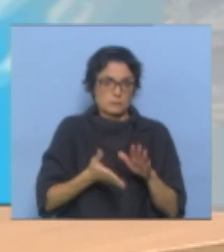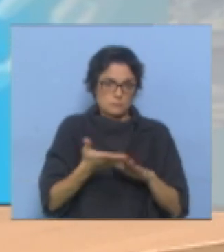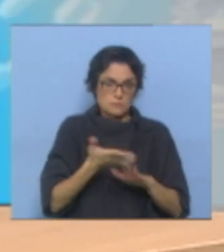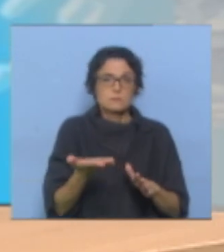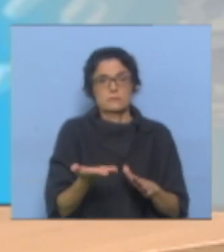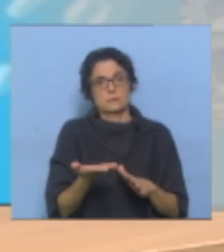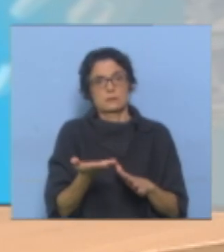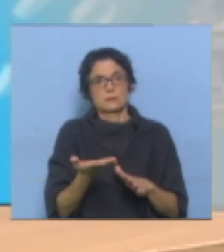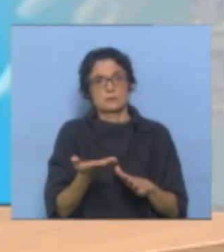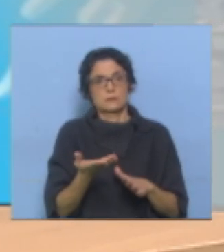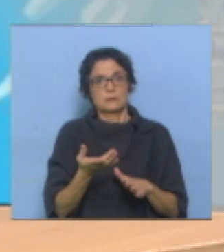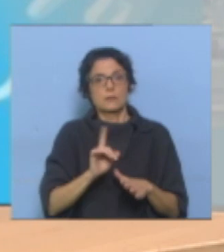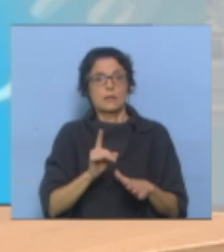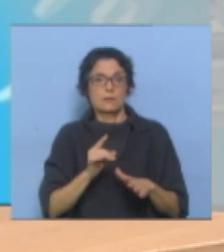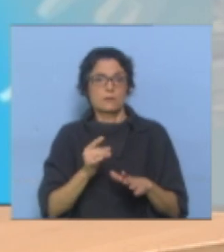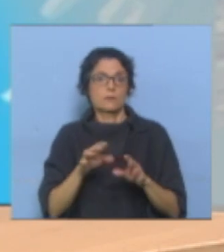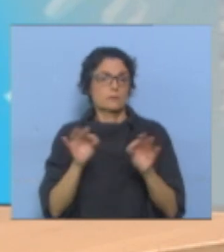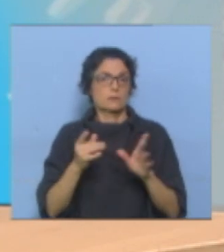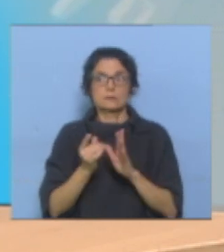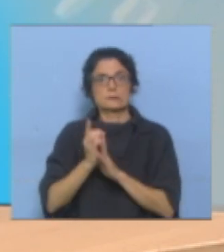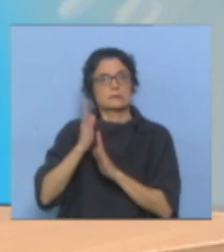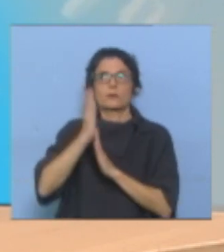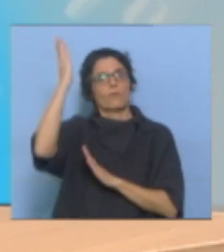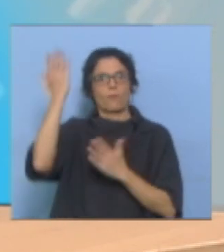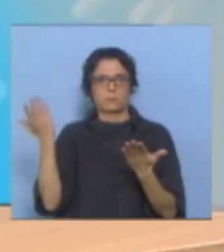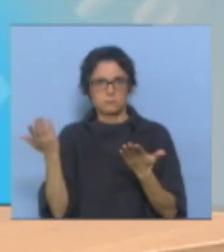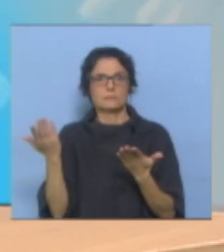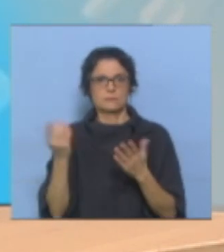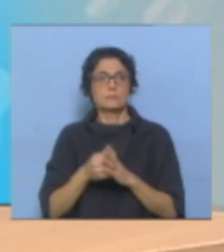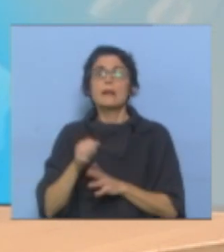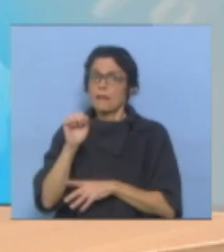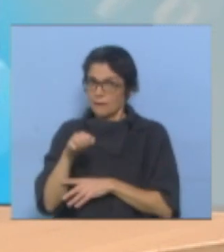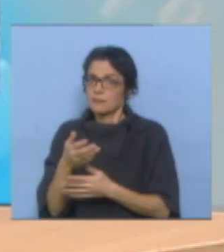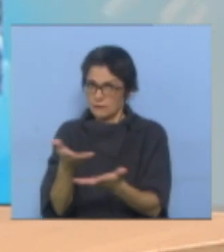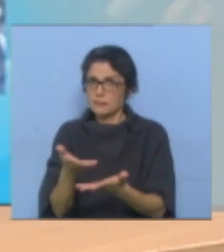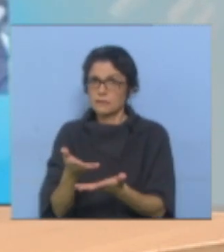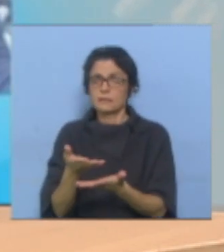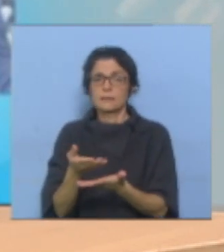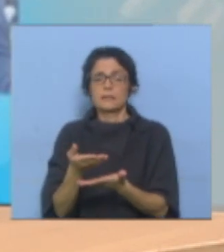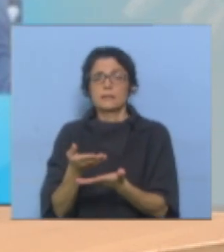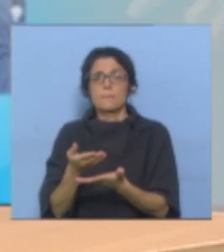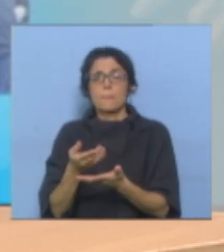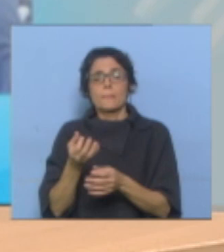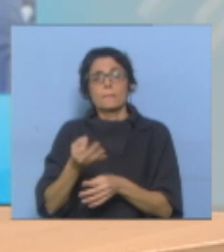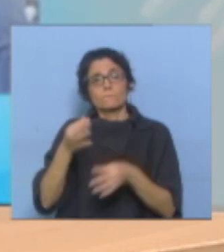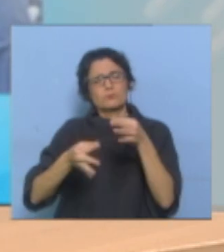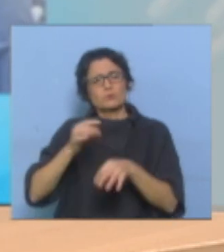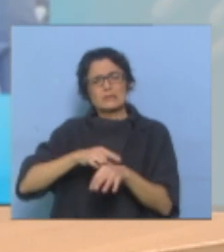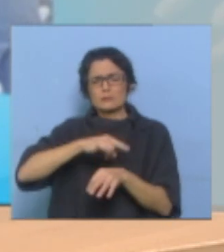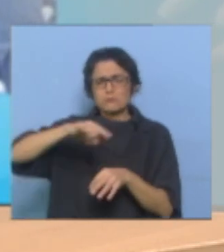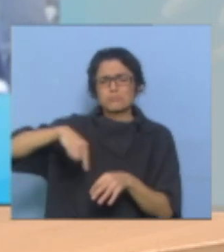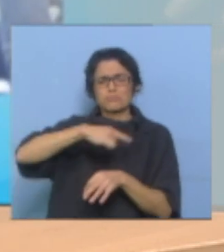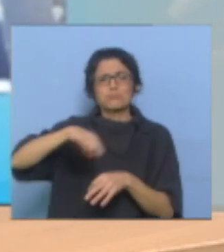muito essa preocupação com a morosidade da justiça, porque até numa entrevista que ele